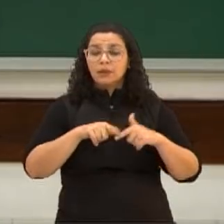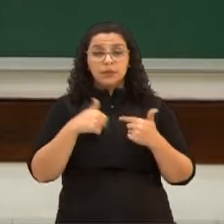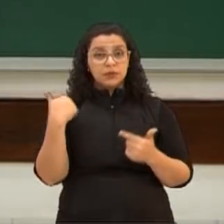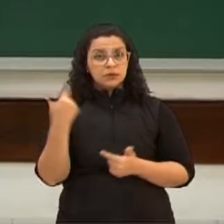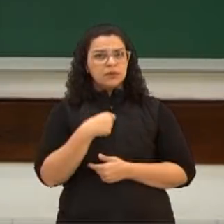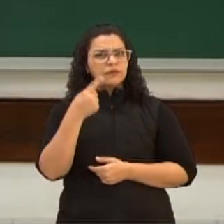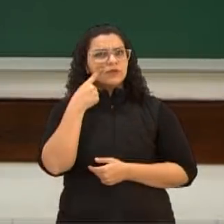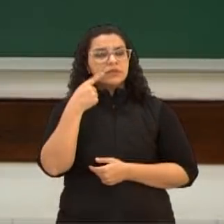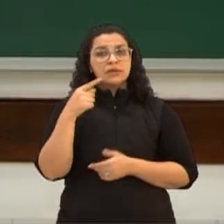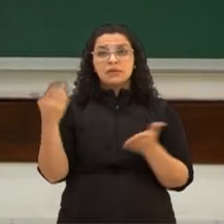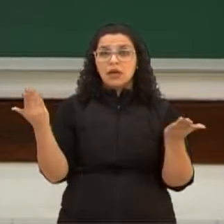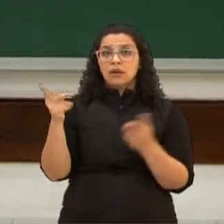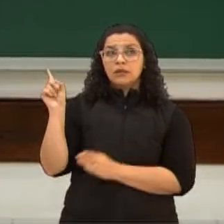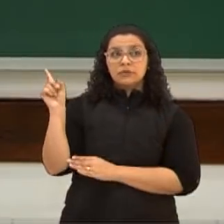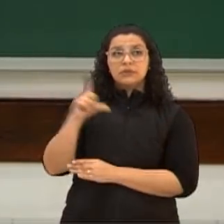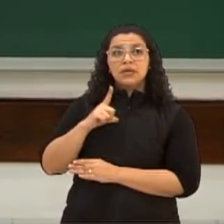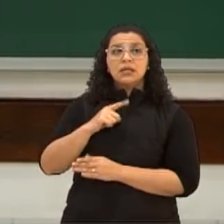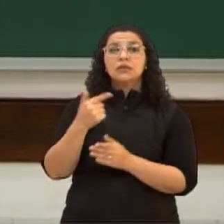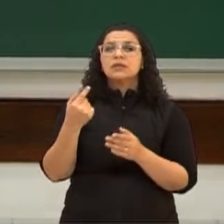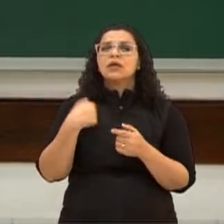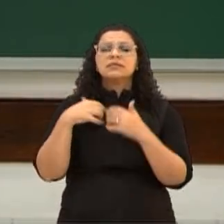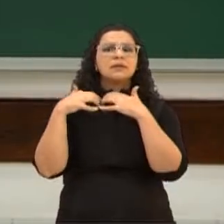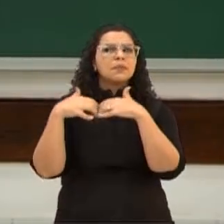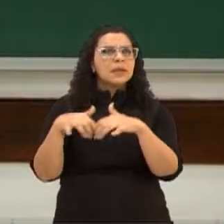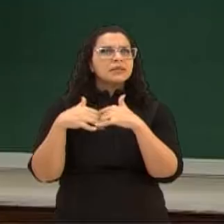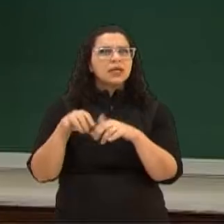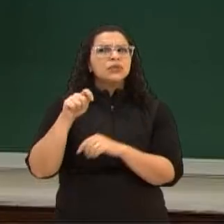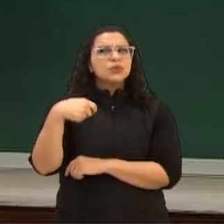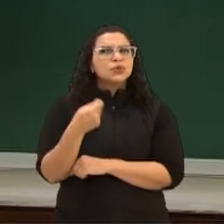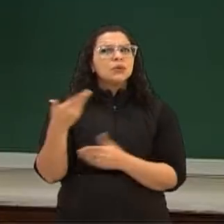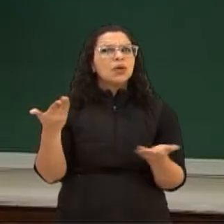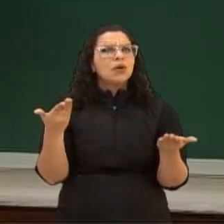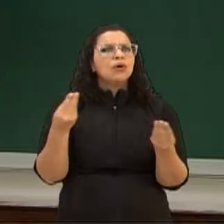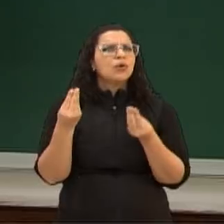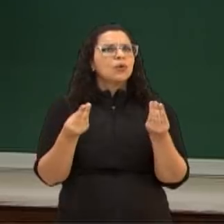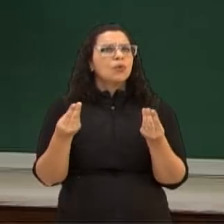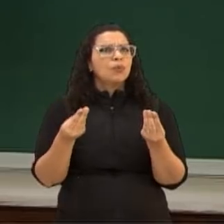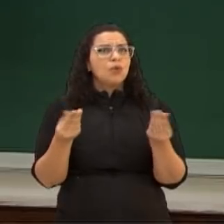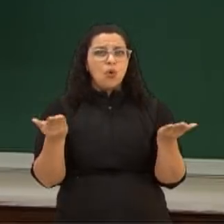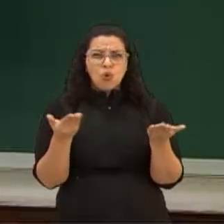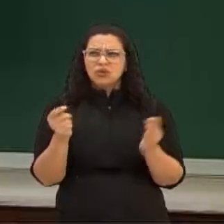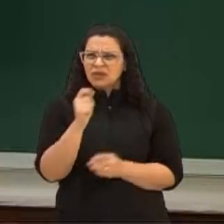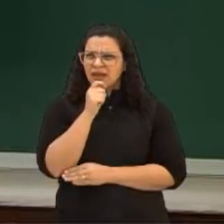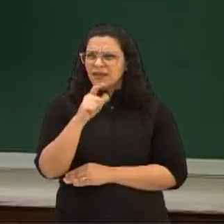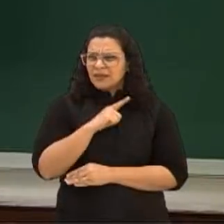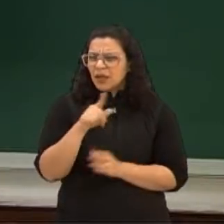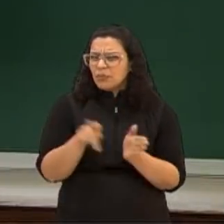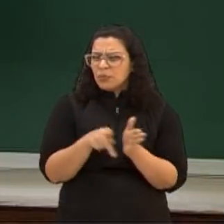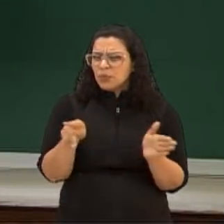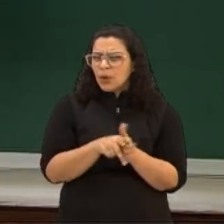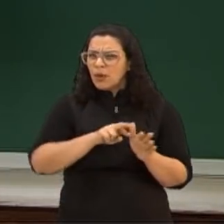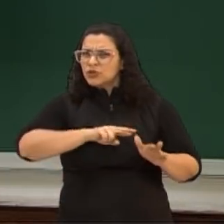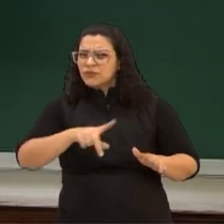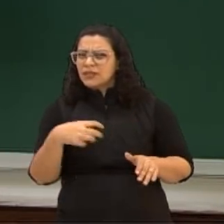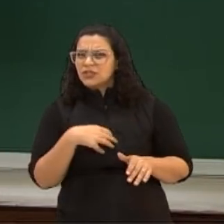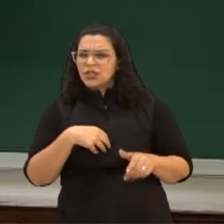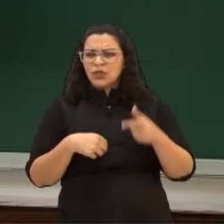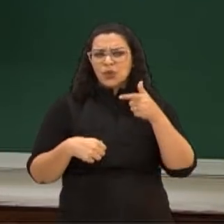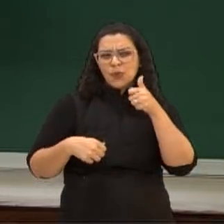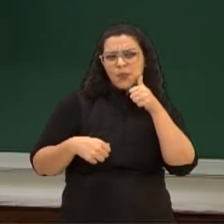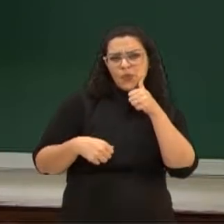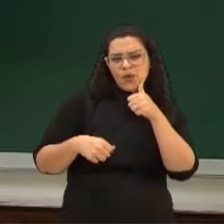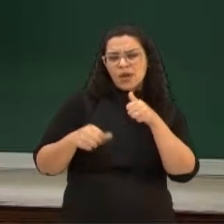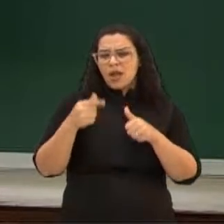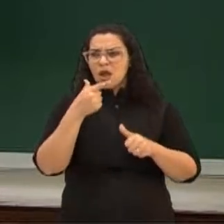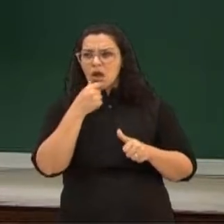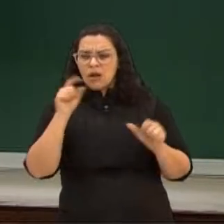para vocês no último, para a gente refletir sobre essa questão. Será que existe essa diferença de gênero? Será